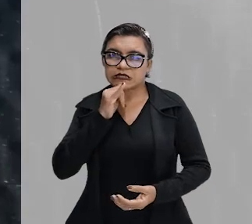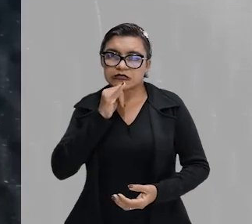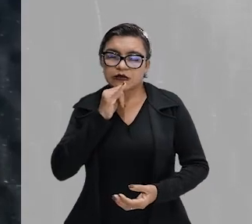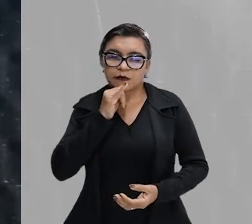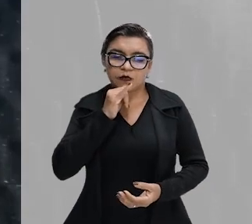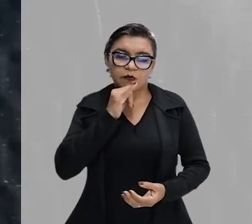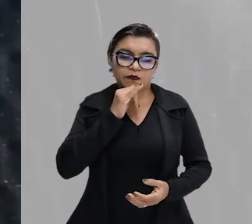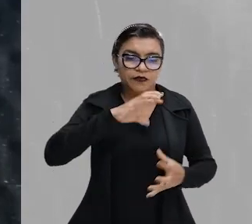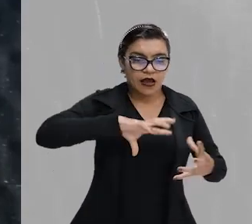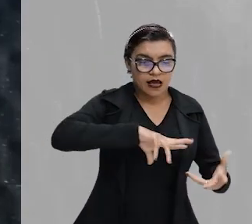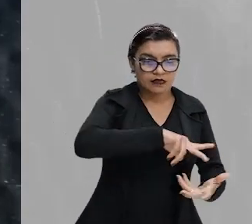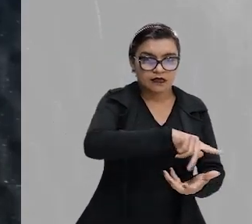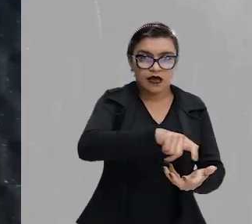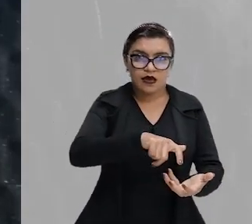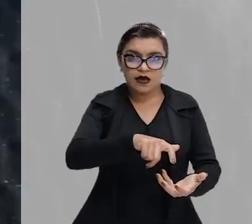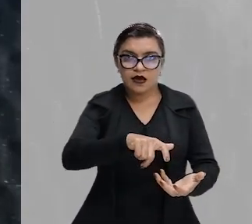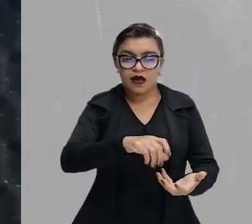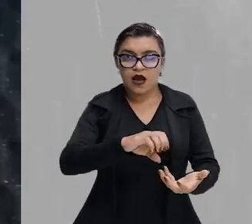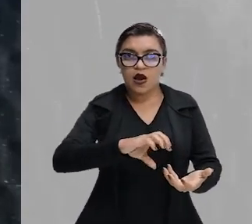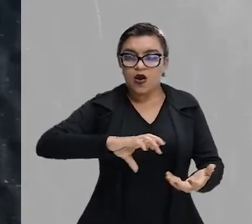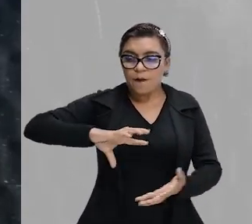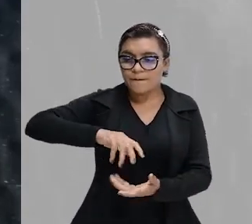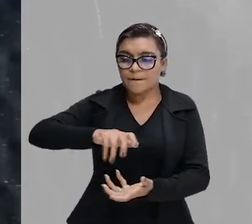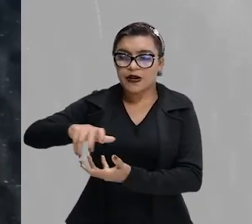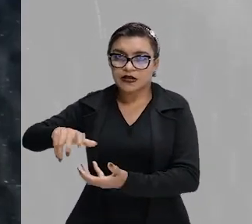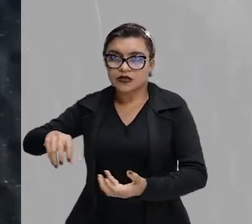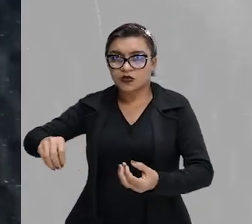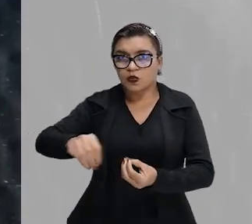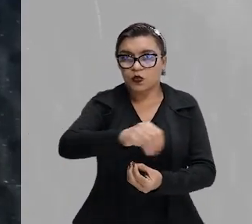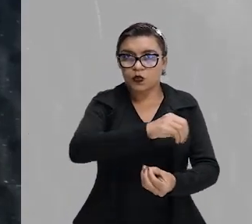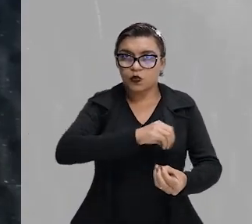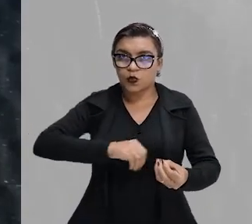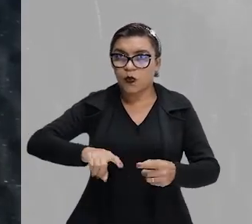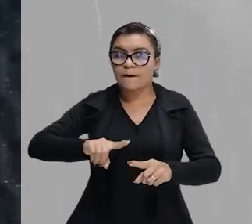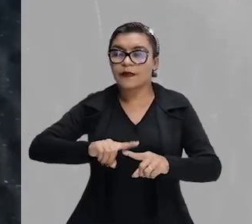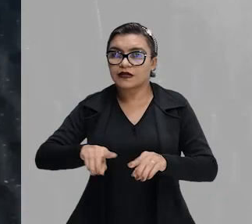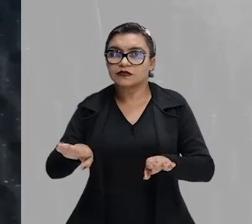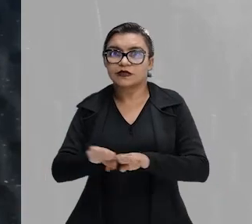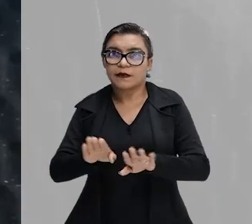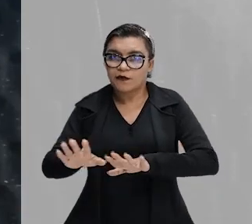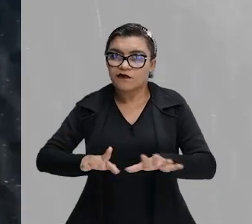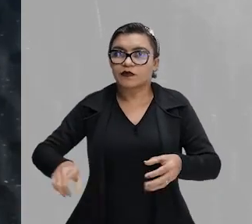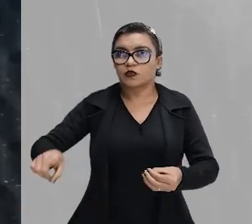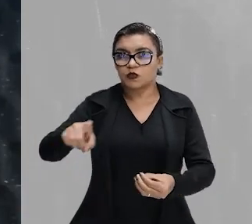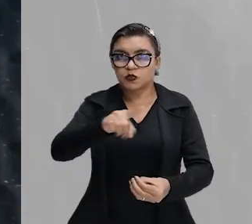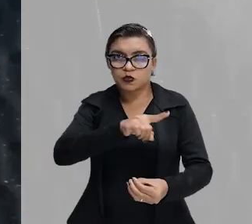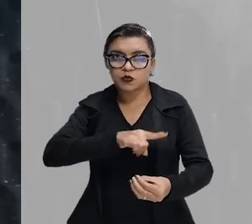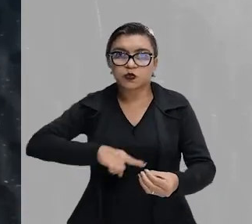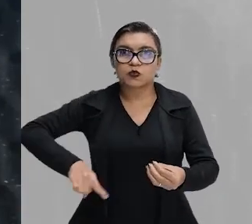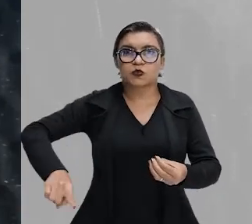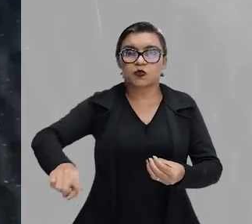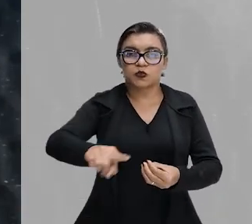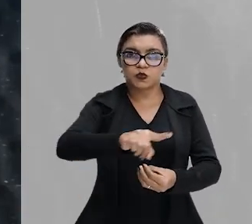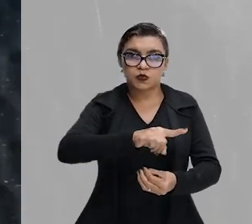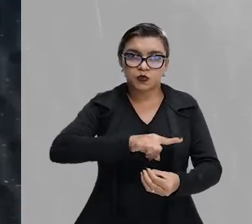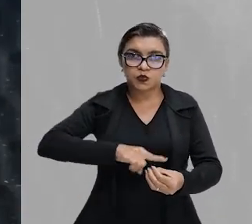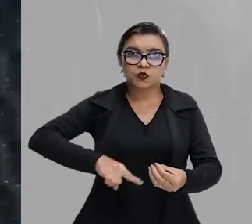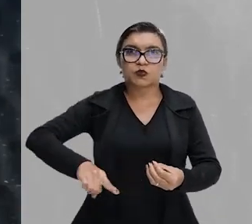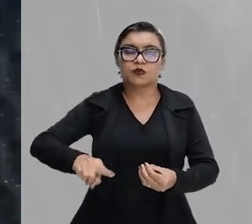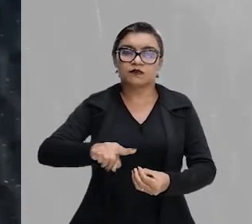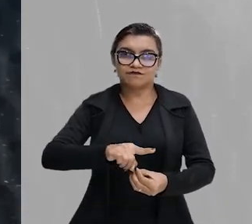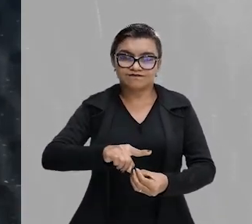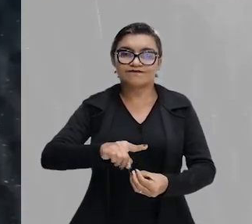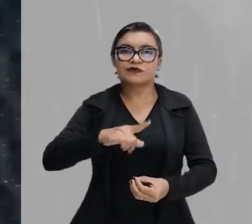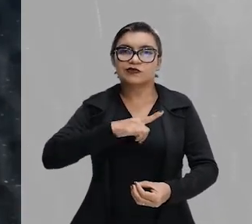mas eles também faziam um movimento circular em torno de um ciclo, ok? Então, eles orbitavam em torno de um ciclo, que era chamado de epiciclo,